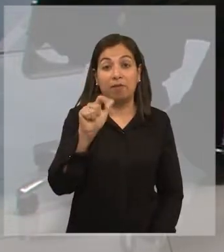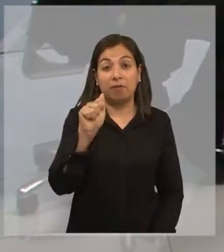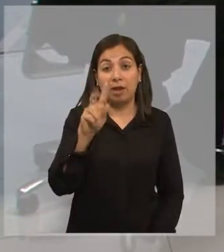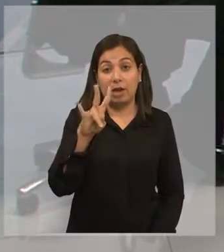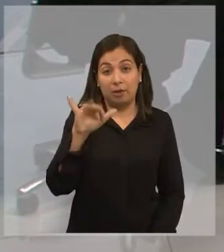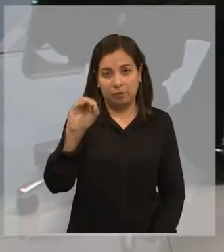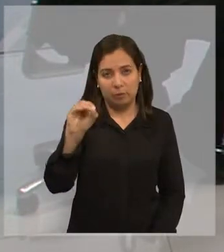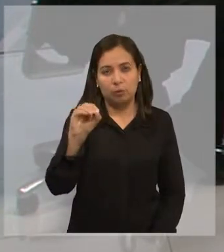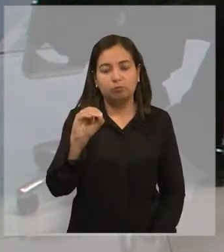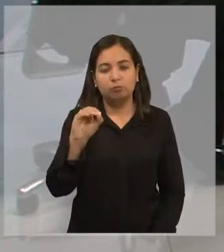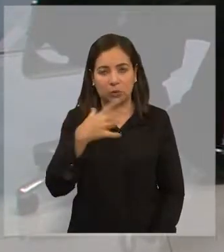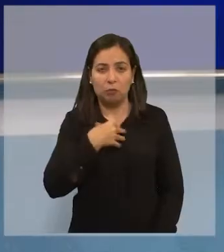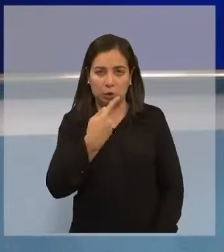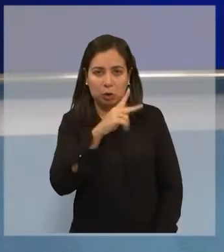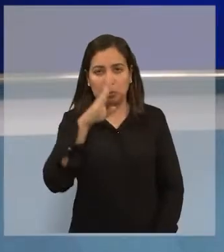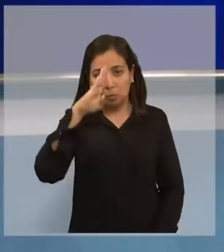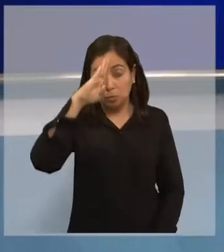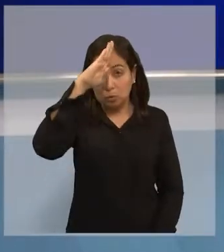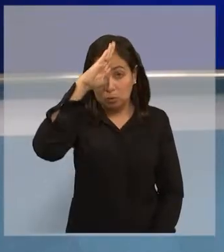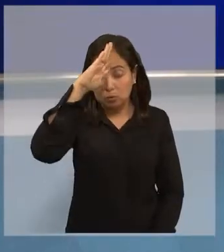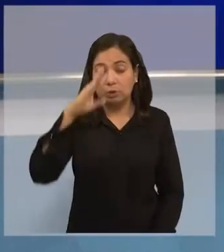Flávio Bolsonaro, isto.